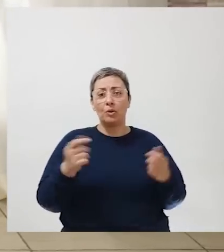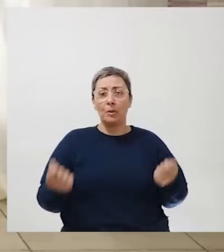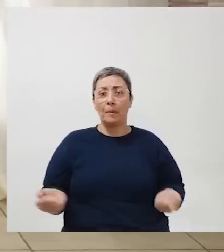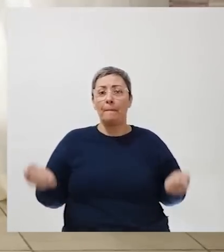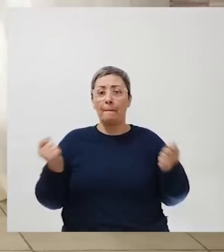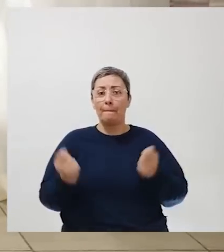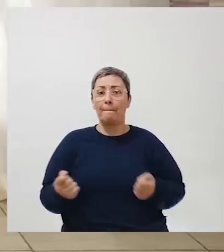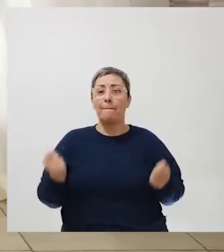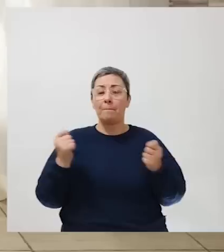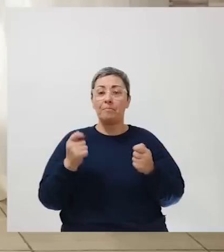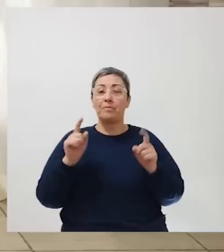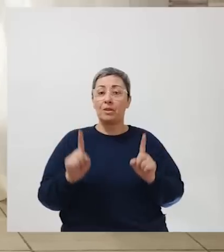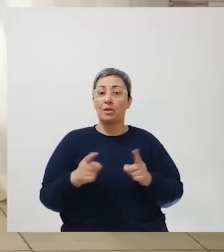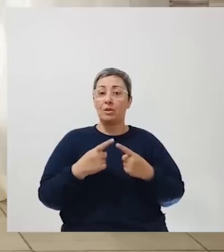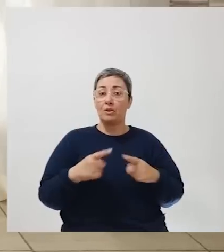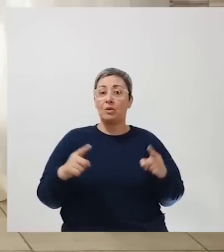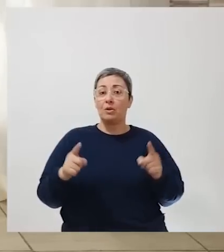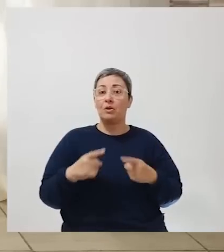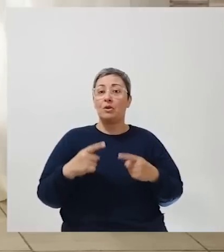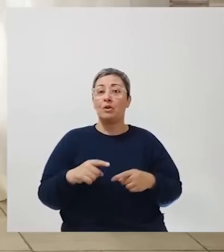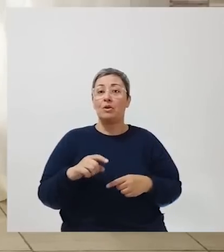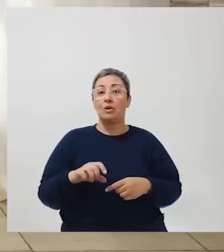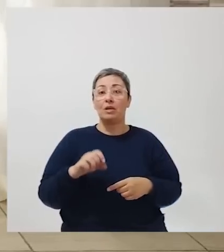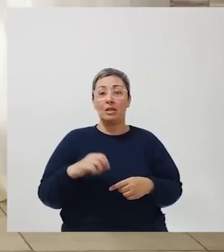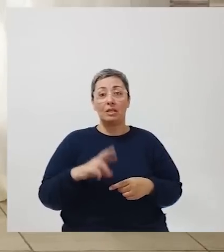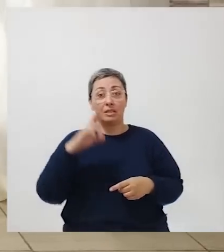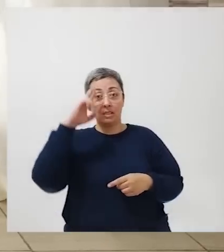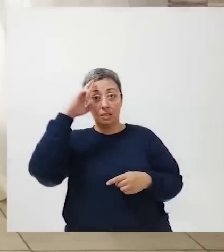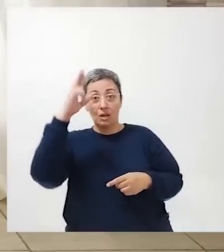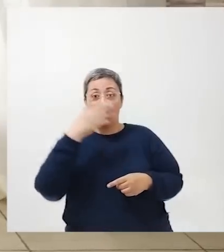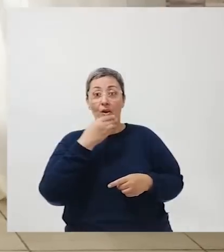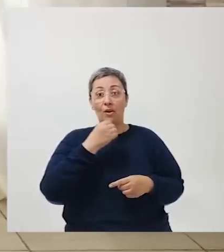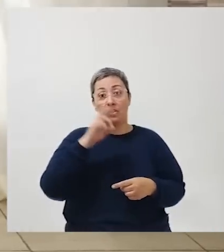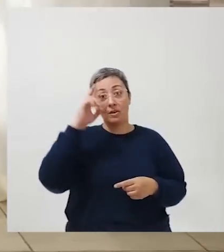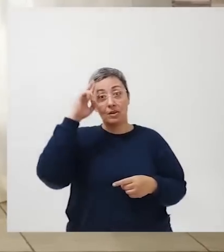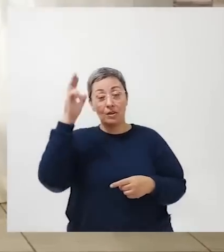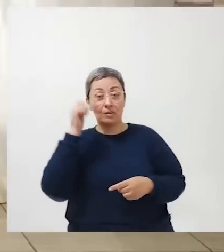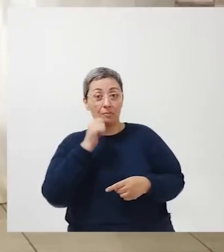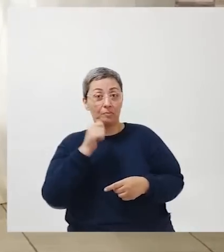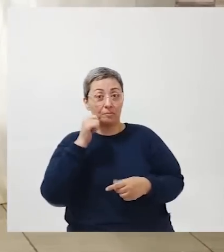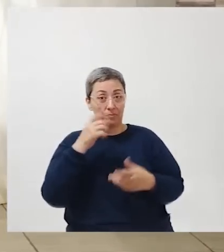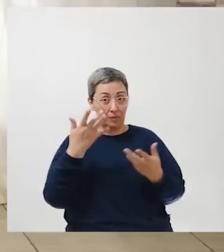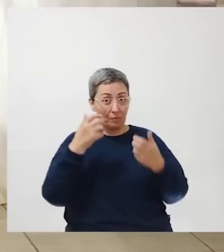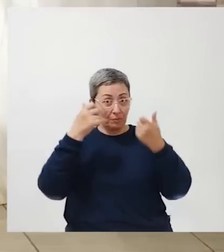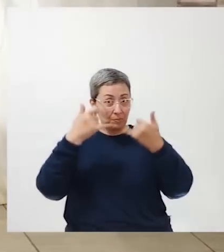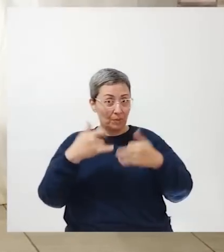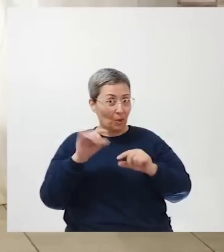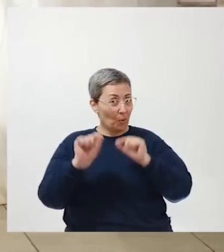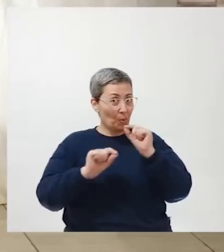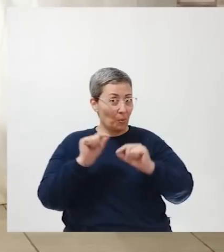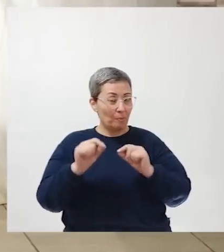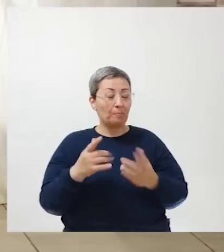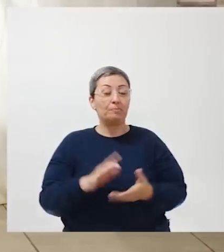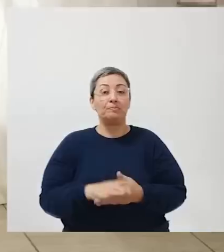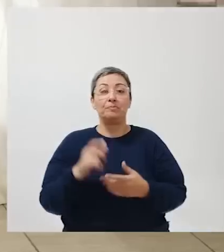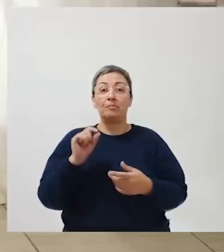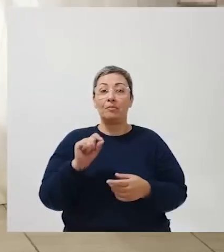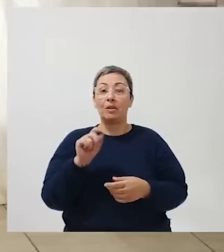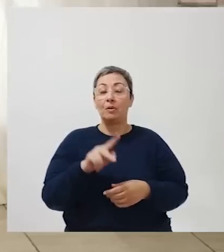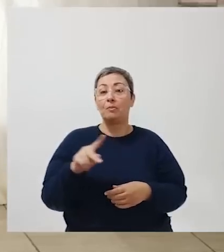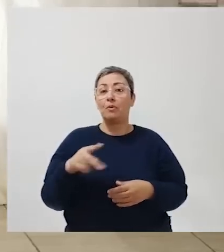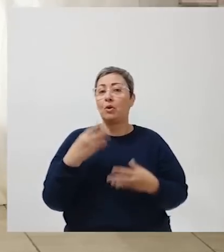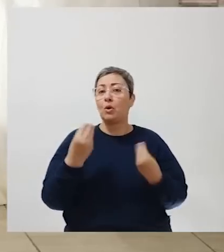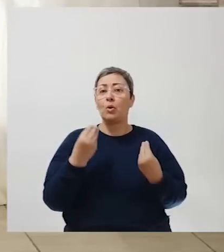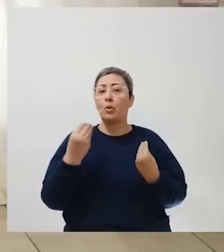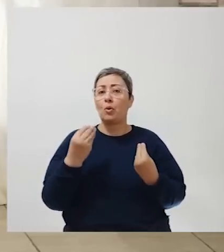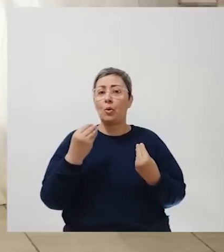de pular corda com a canção Senhoras e Senhores, que eu já vou explicar para vocês como funciona. Bom, professora,